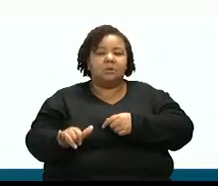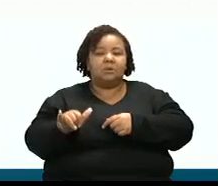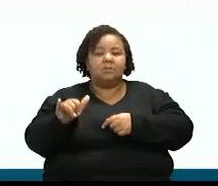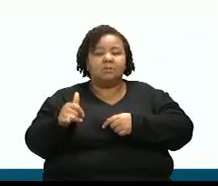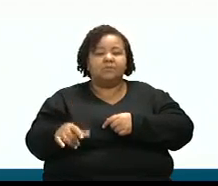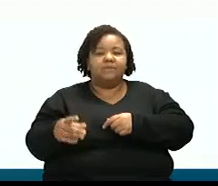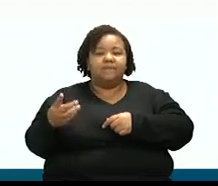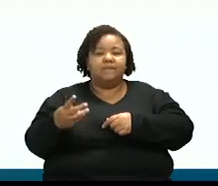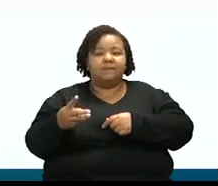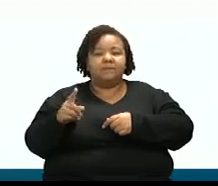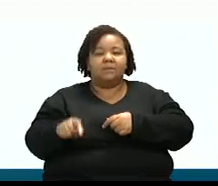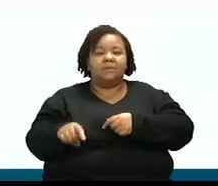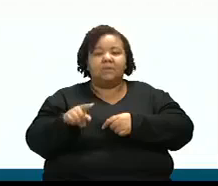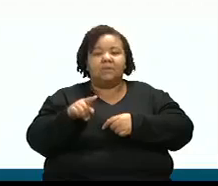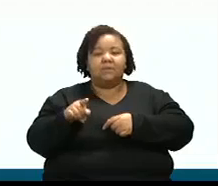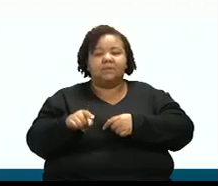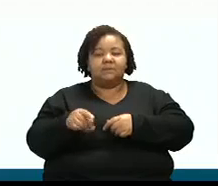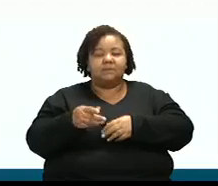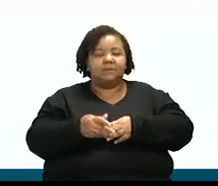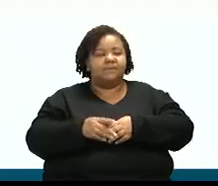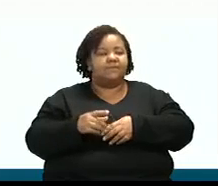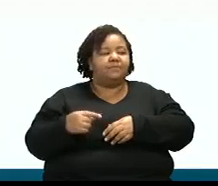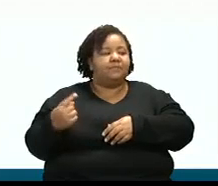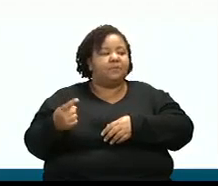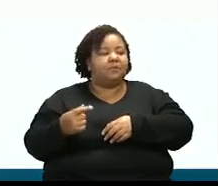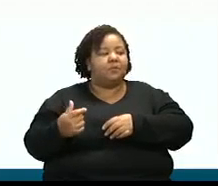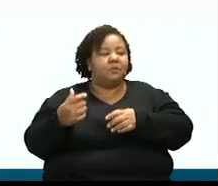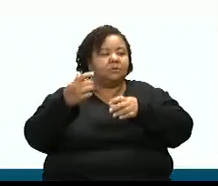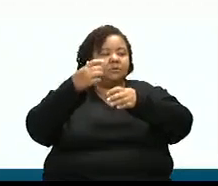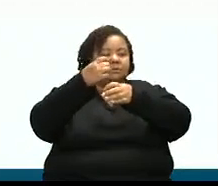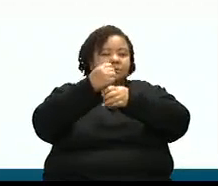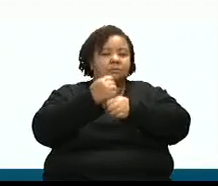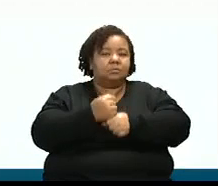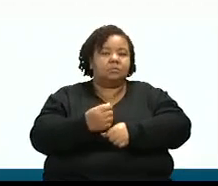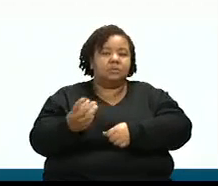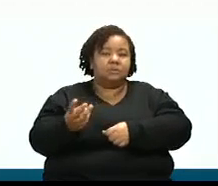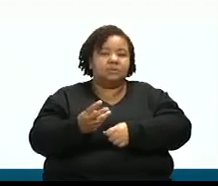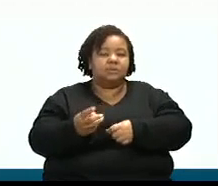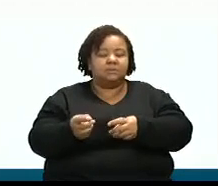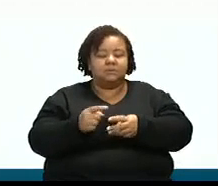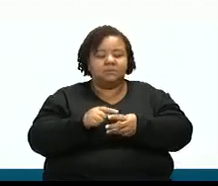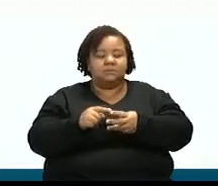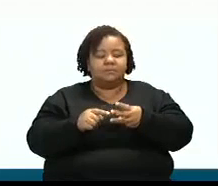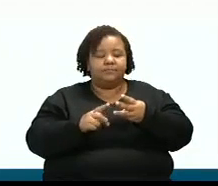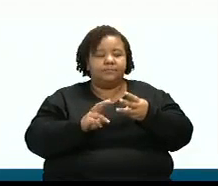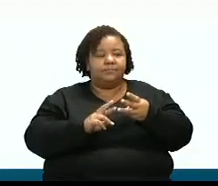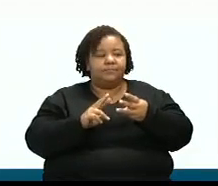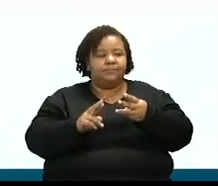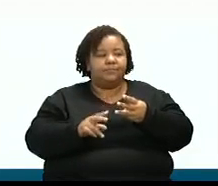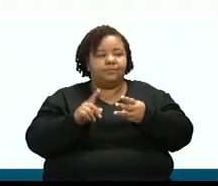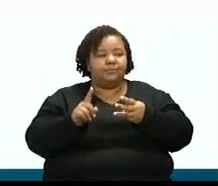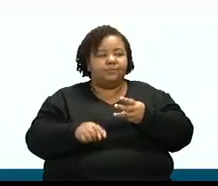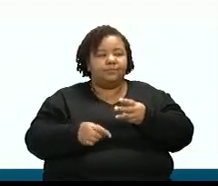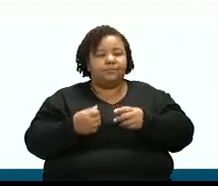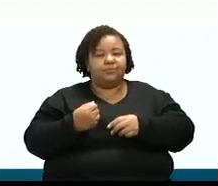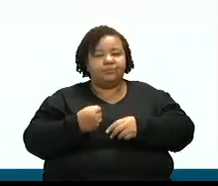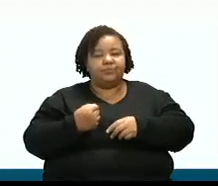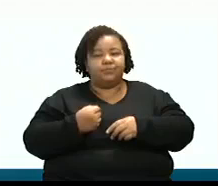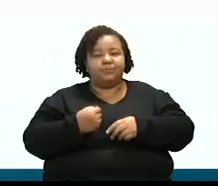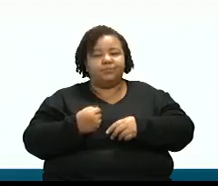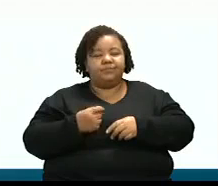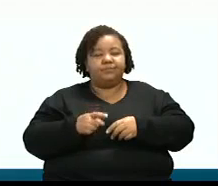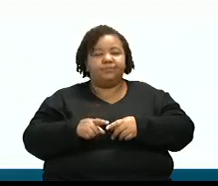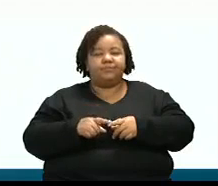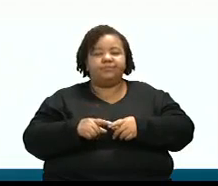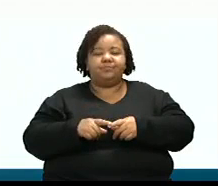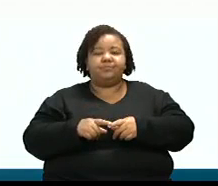da terceira em relação a z. Quando nós somamos essas três derivadas, o resultado é um número, porque